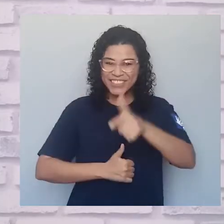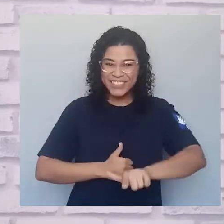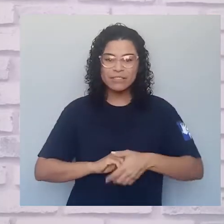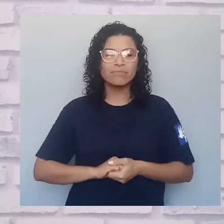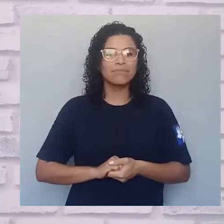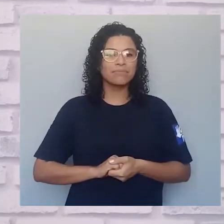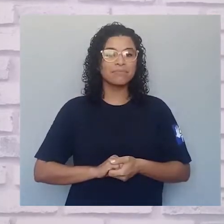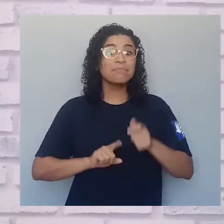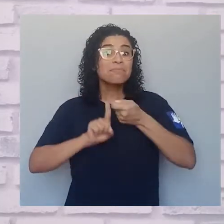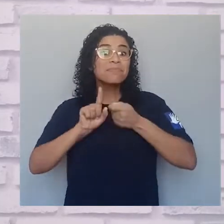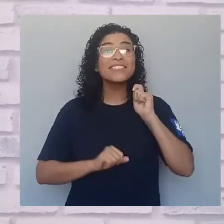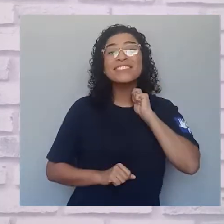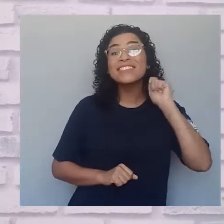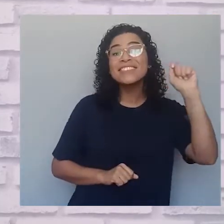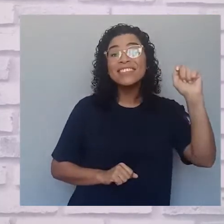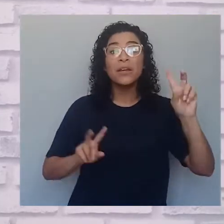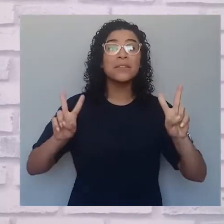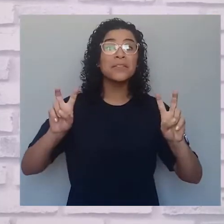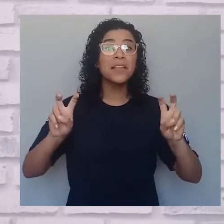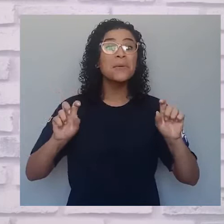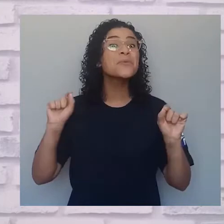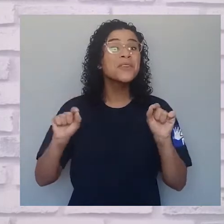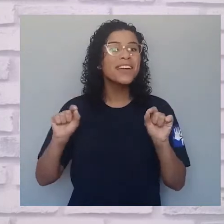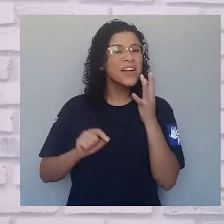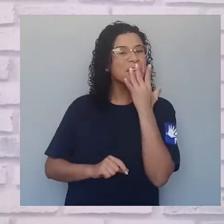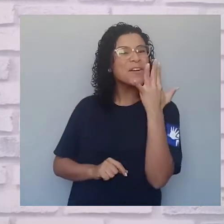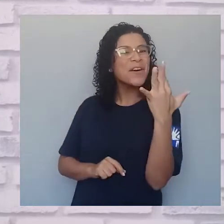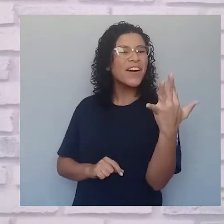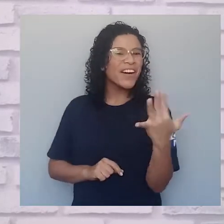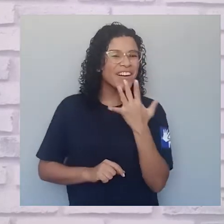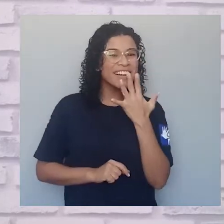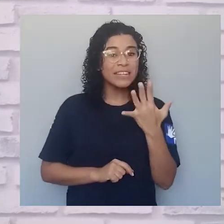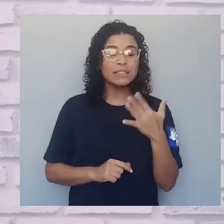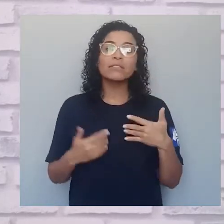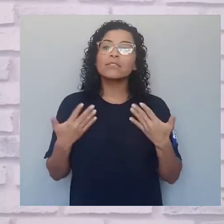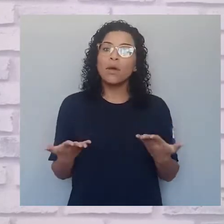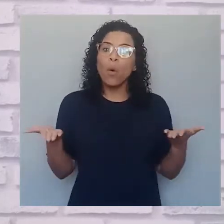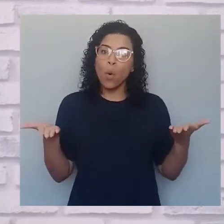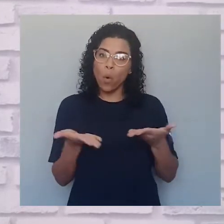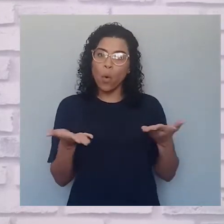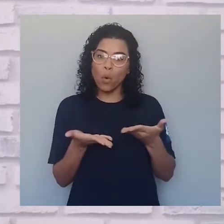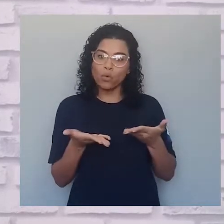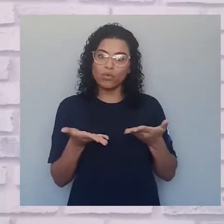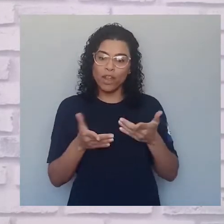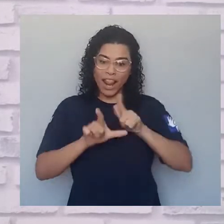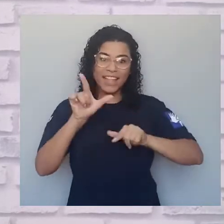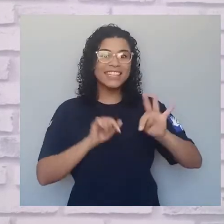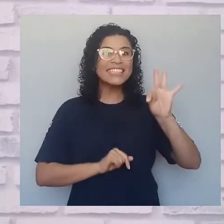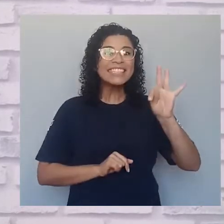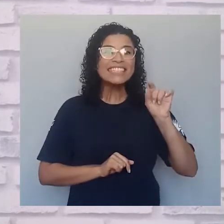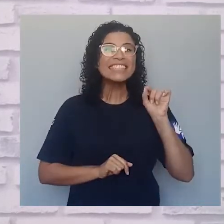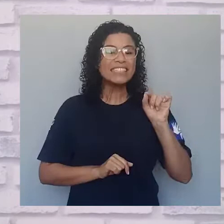Em abril, nós falamos sobre cores, é, e como hoje é o dia da letra T, e